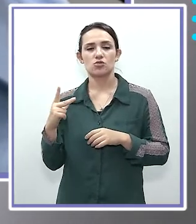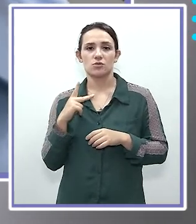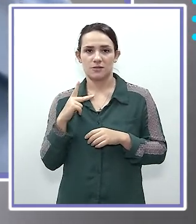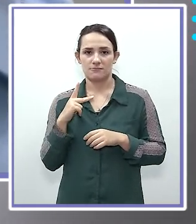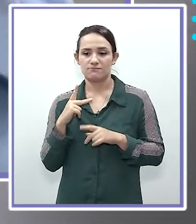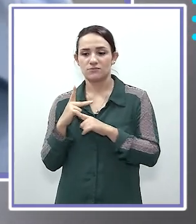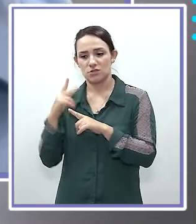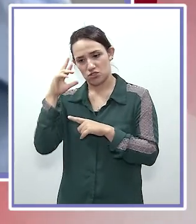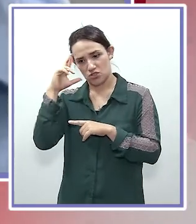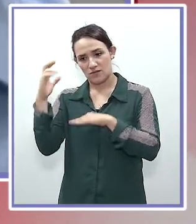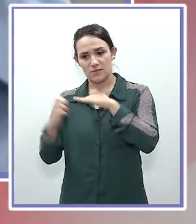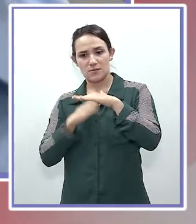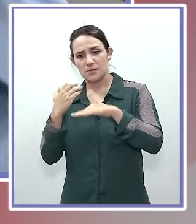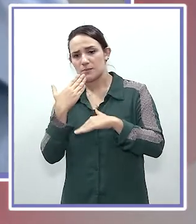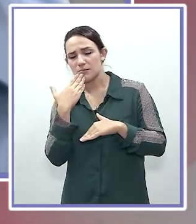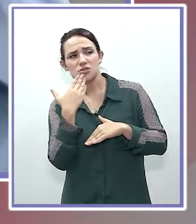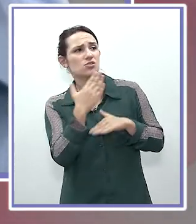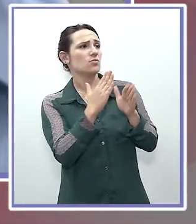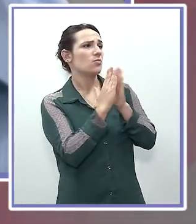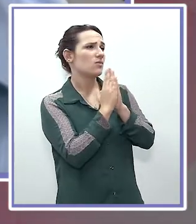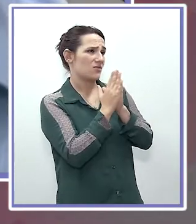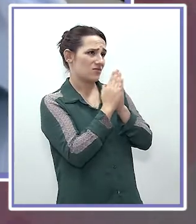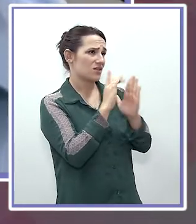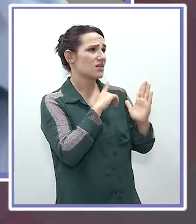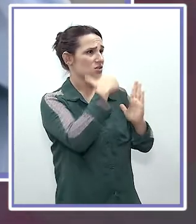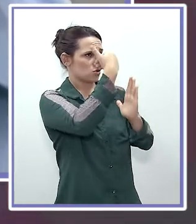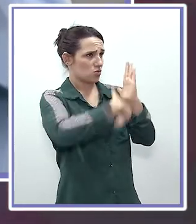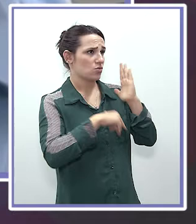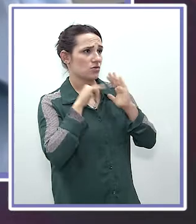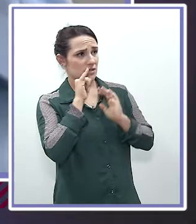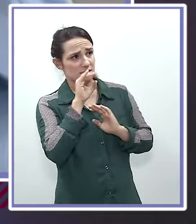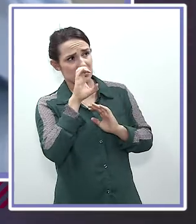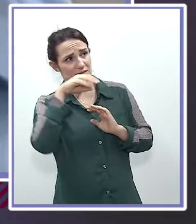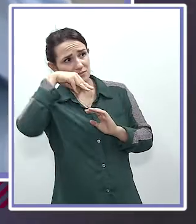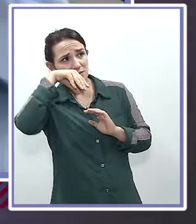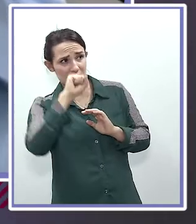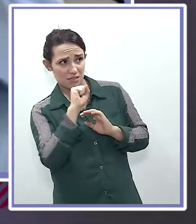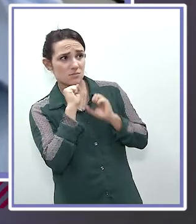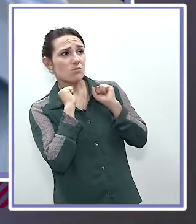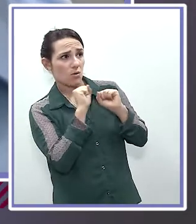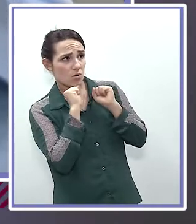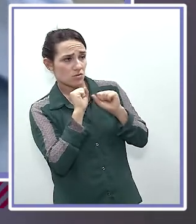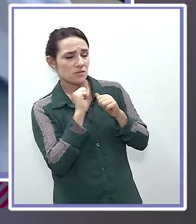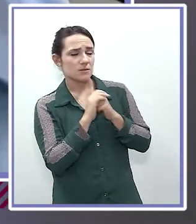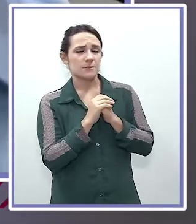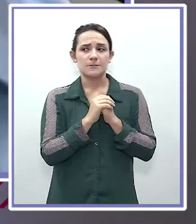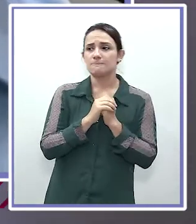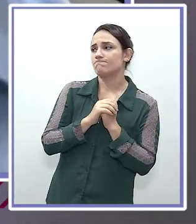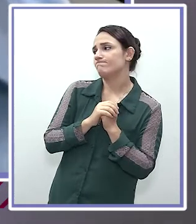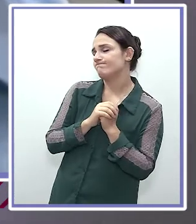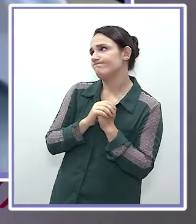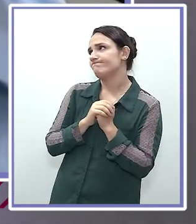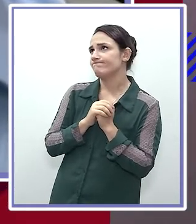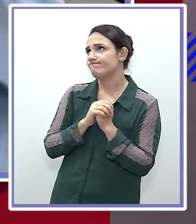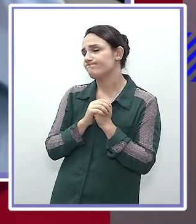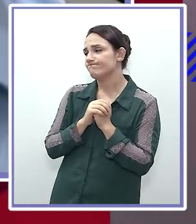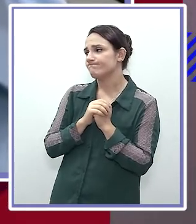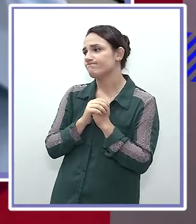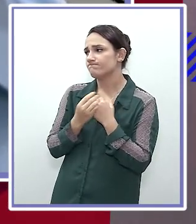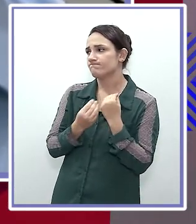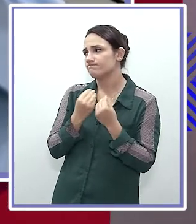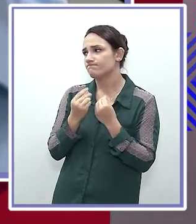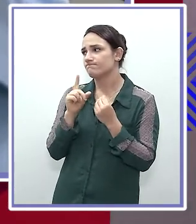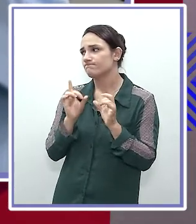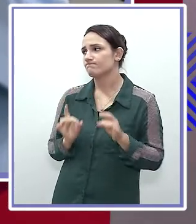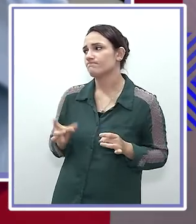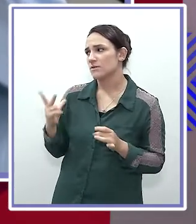investidores procuraram o governo do estado até para negociar desconto em ICMS na aquisição do gás. Mas aí, tem essa questão privada, mas aí